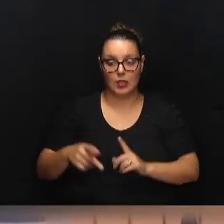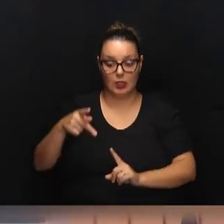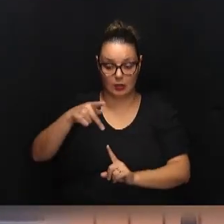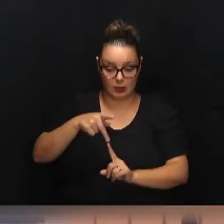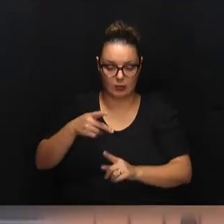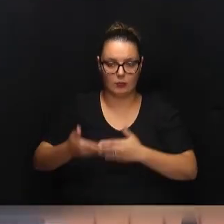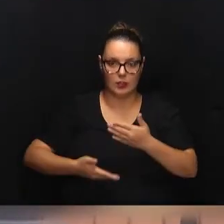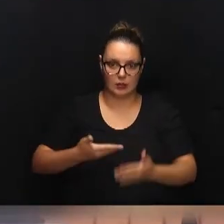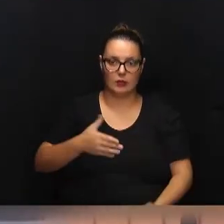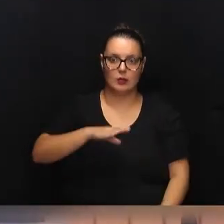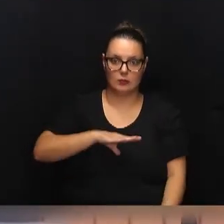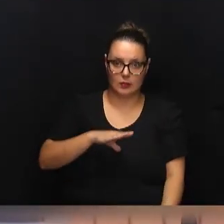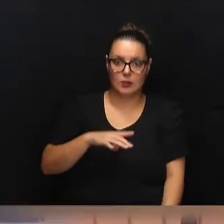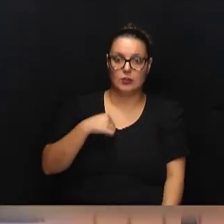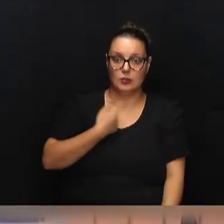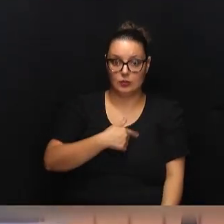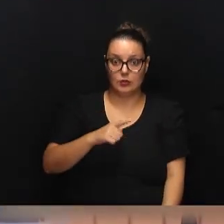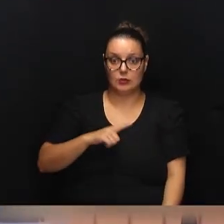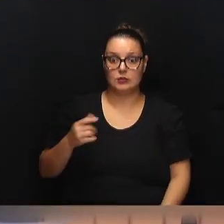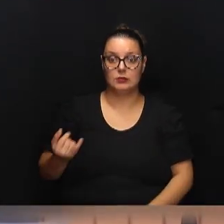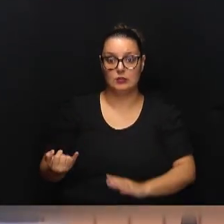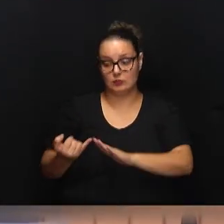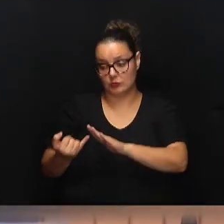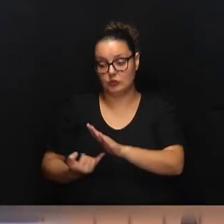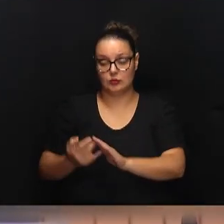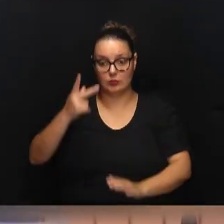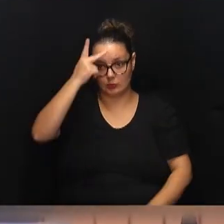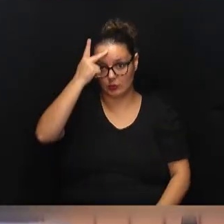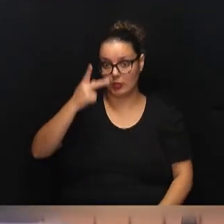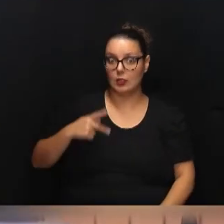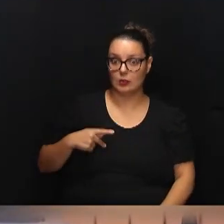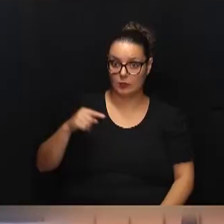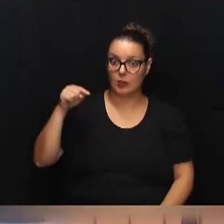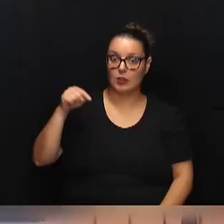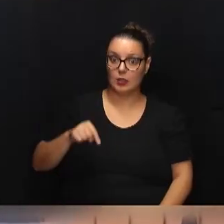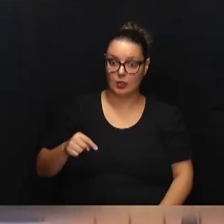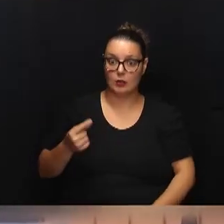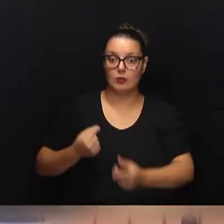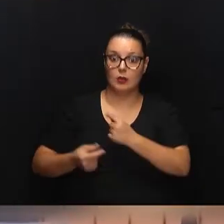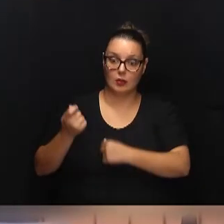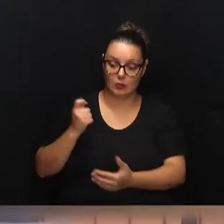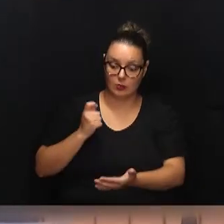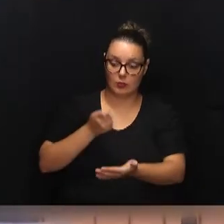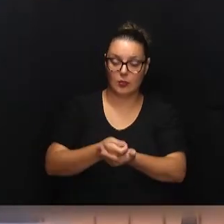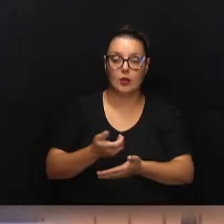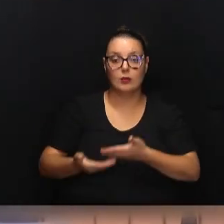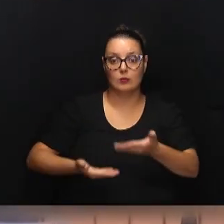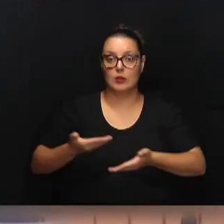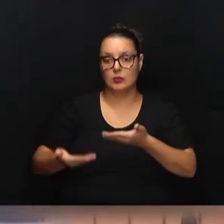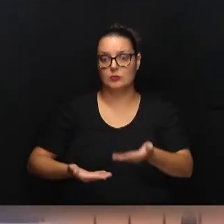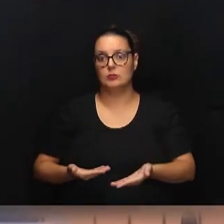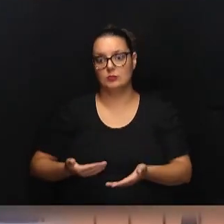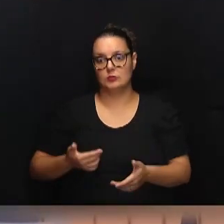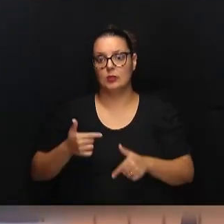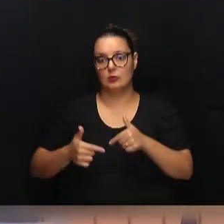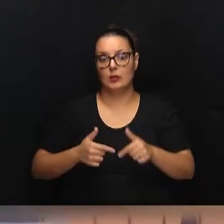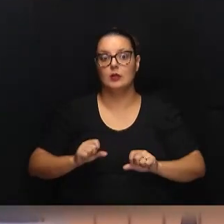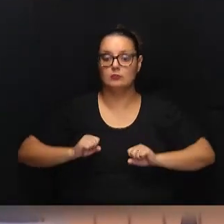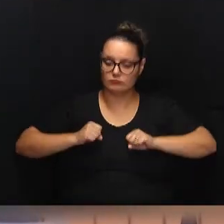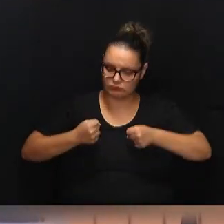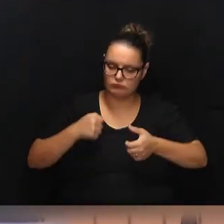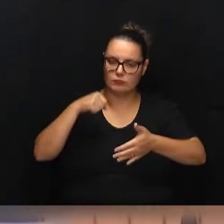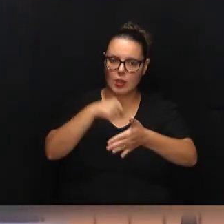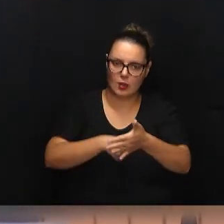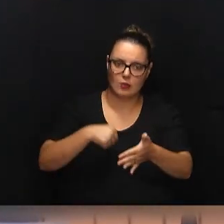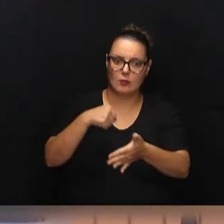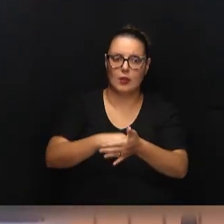servidores municipais, que nós temos um instituto próprio, e esse instituto próprio é financiado com servidores. Por isso que a gente precisa batalhar para que a